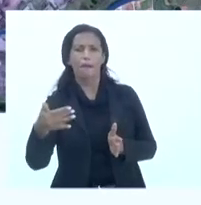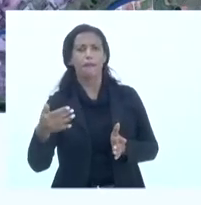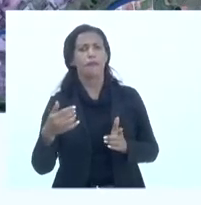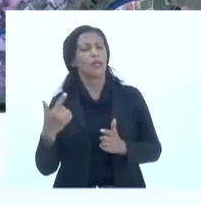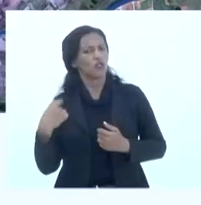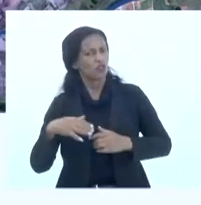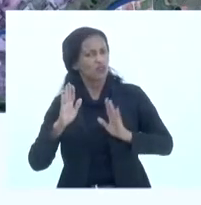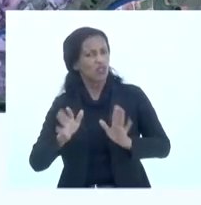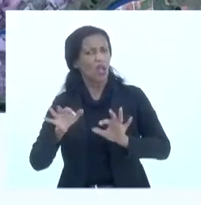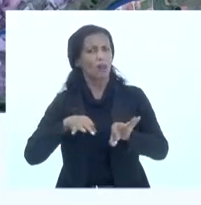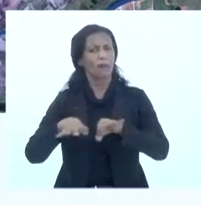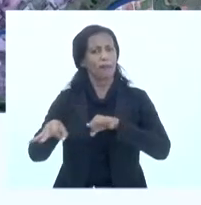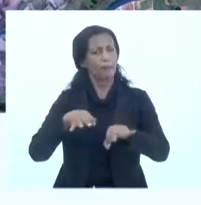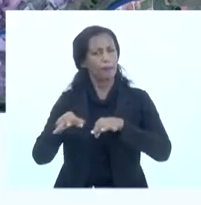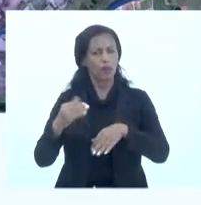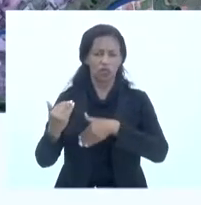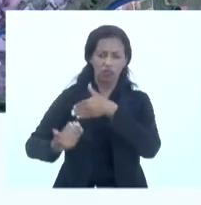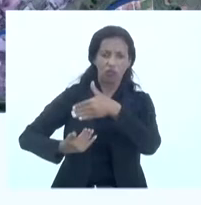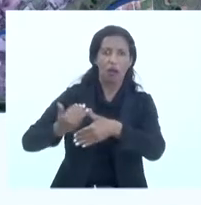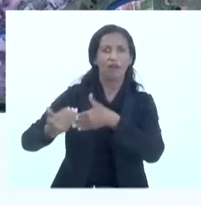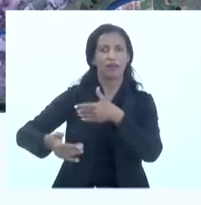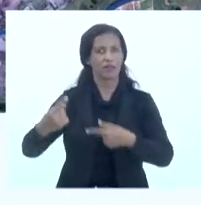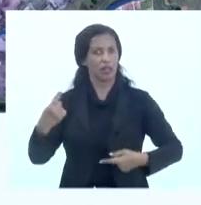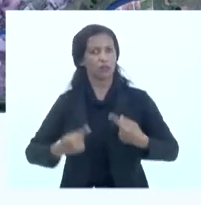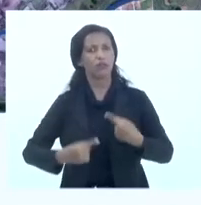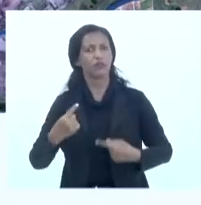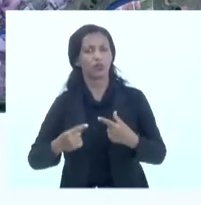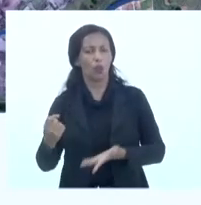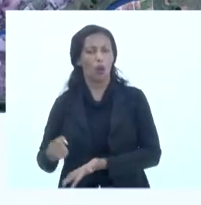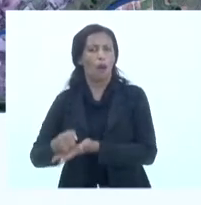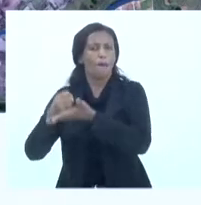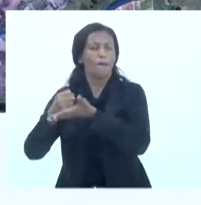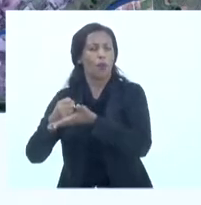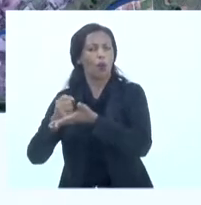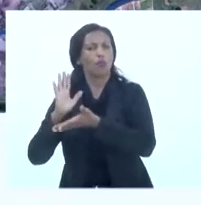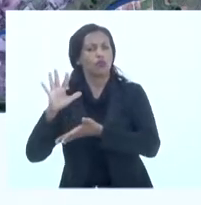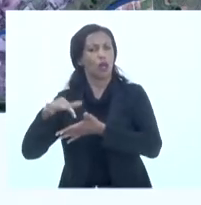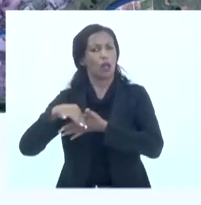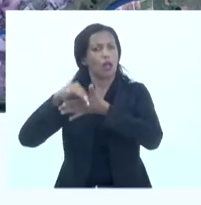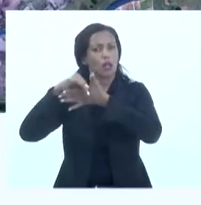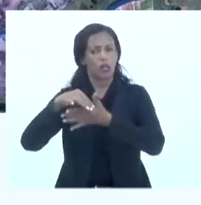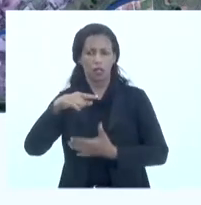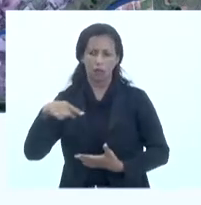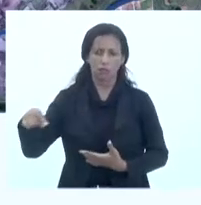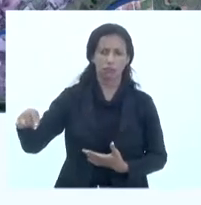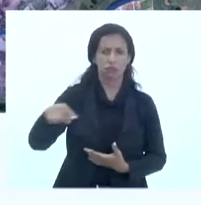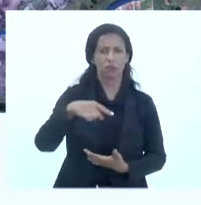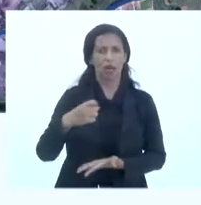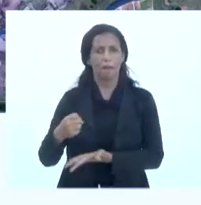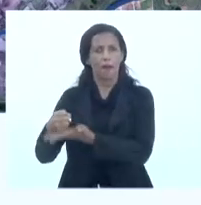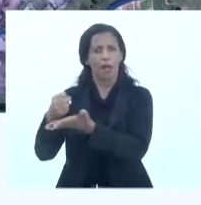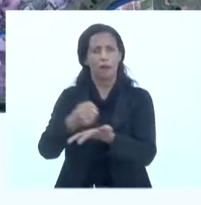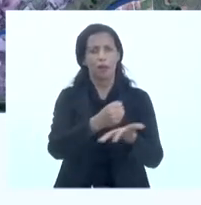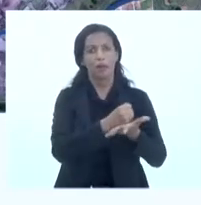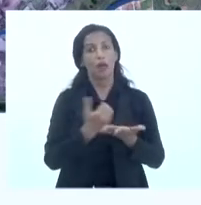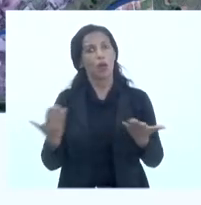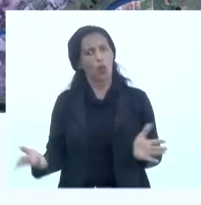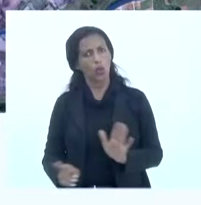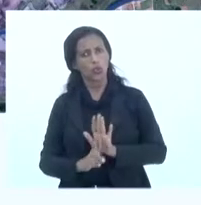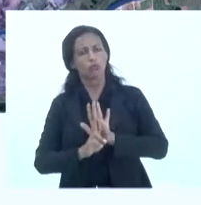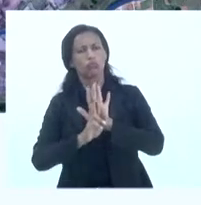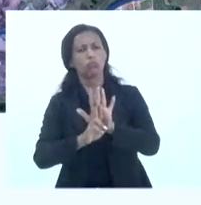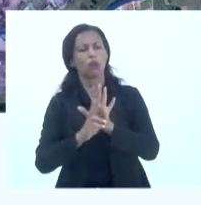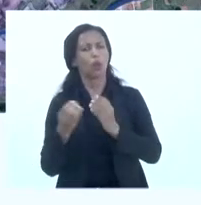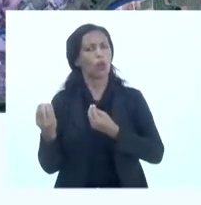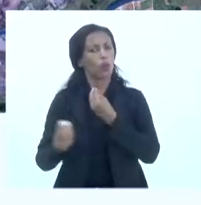já em estado avançado de discussão, com apoio de várias das autoridades aqui presentes, mas que hoje se apresentam